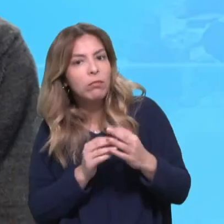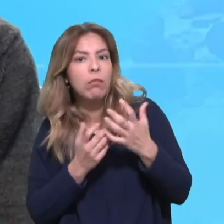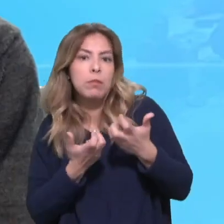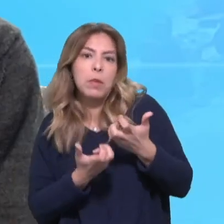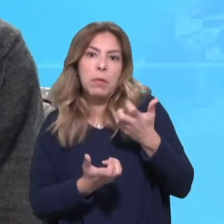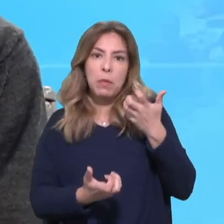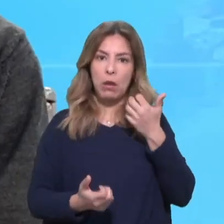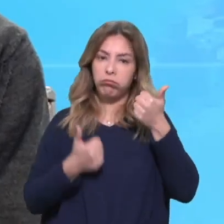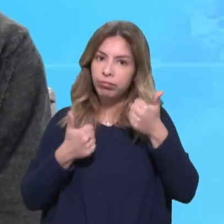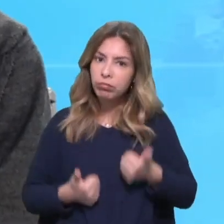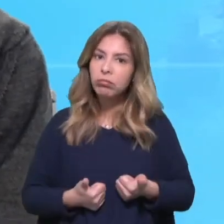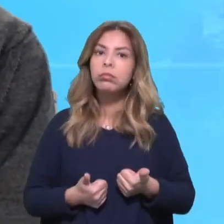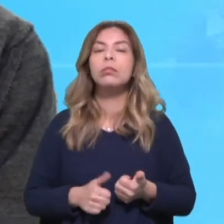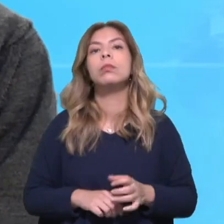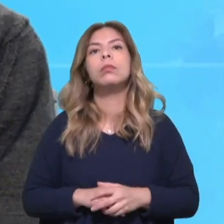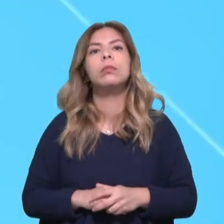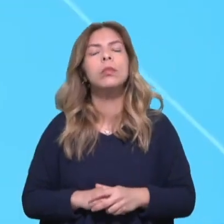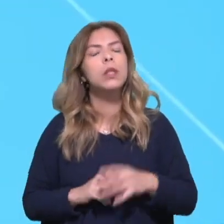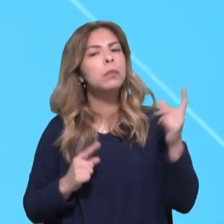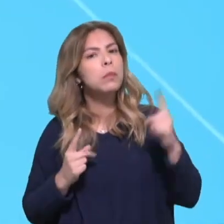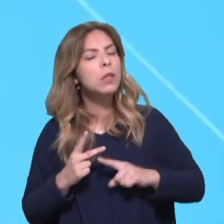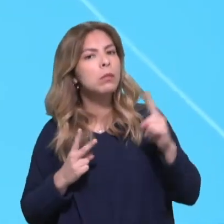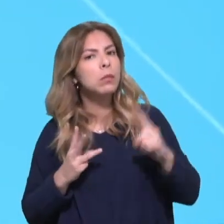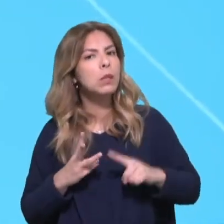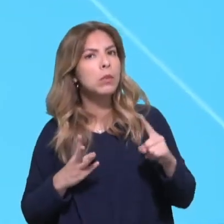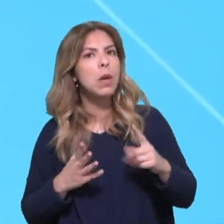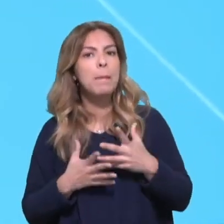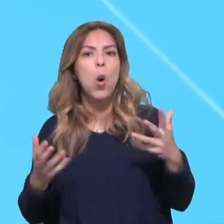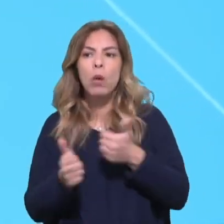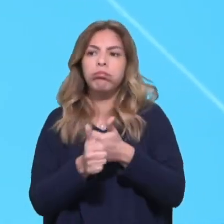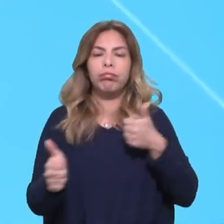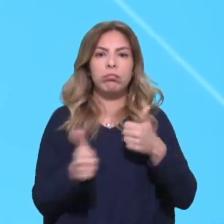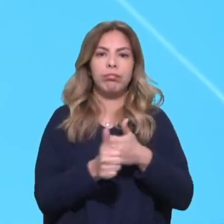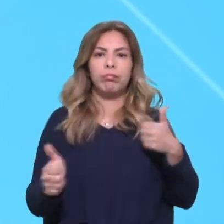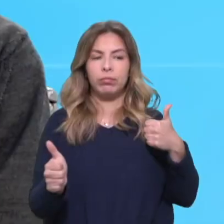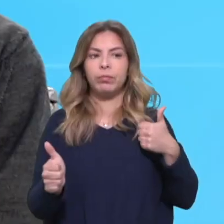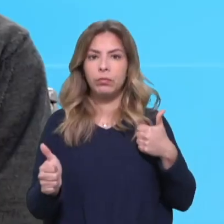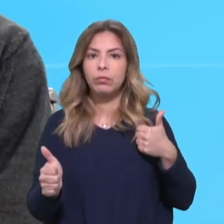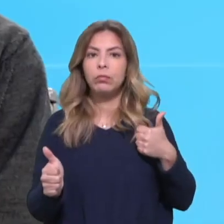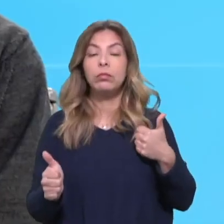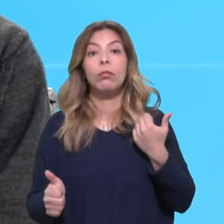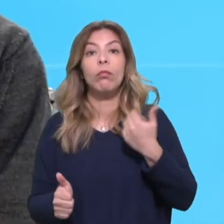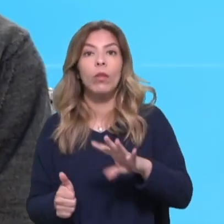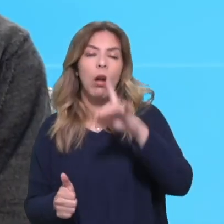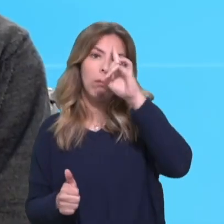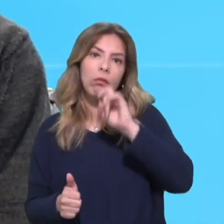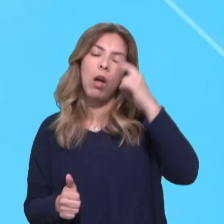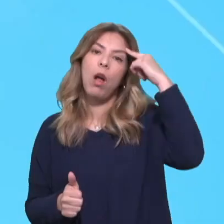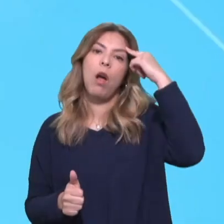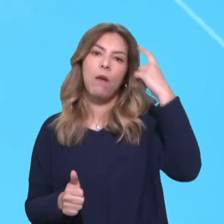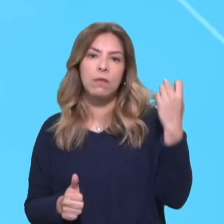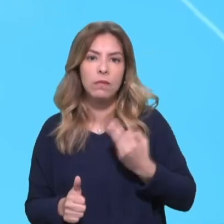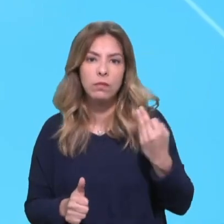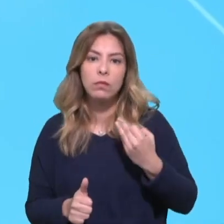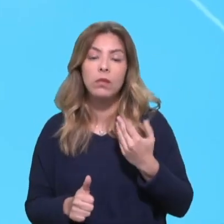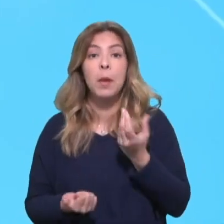pleno da palavra, que muitas vezes tantos se afastam pela sua duração longa, mas ao afastarem-se perdem também